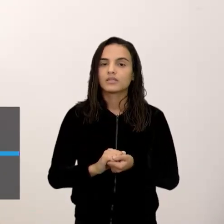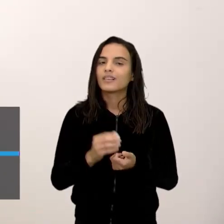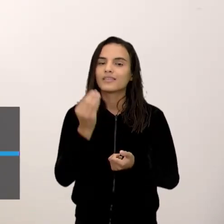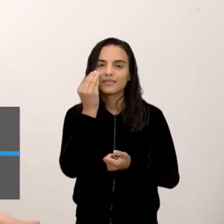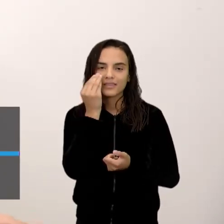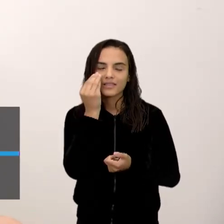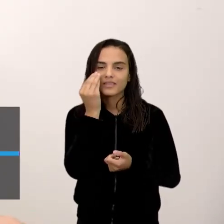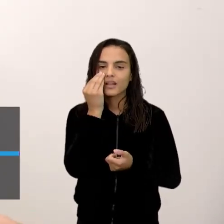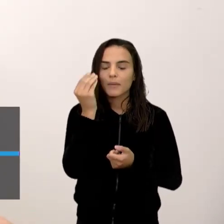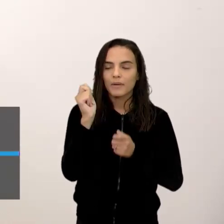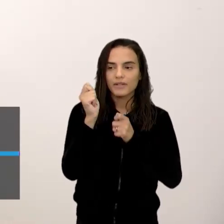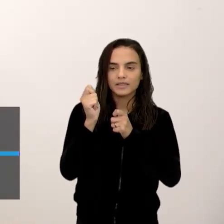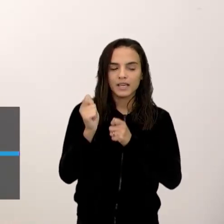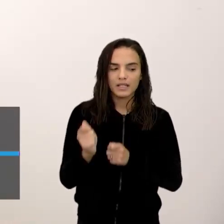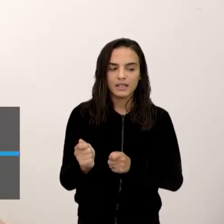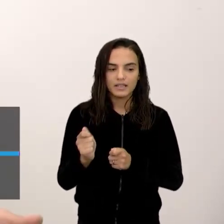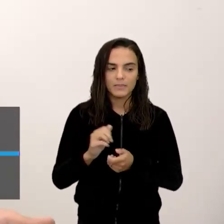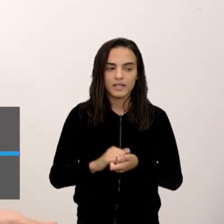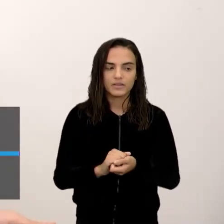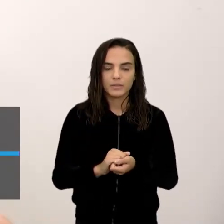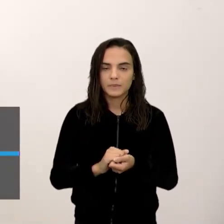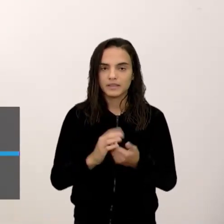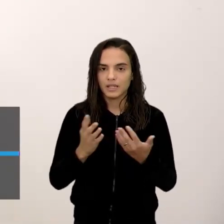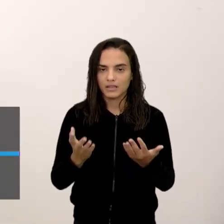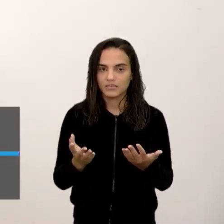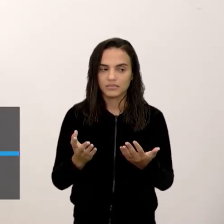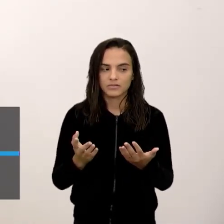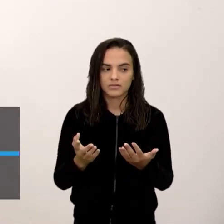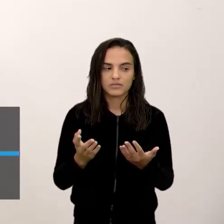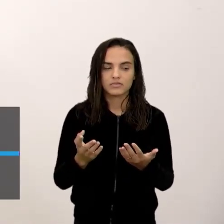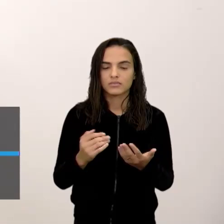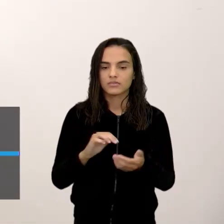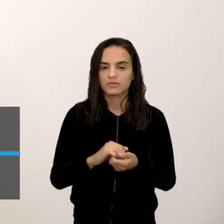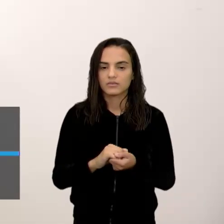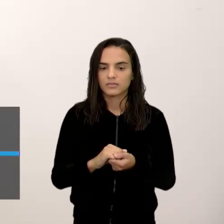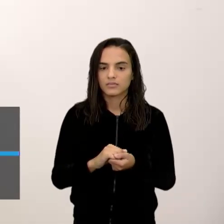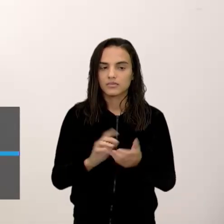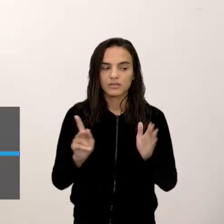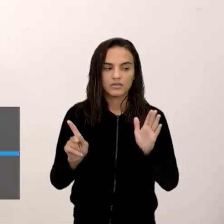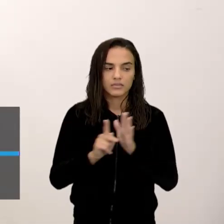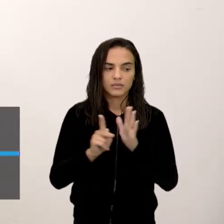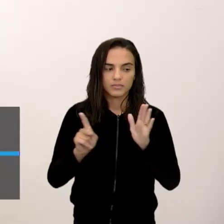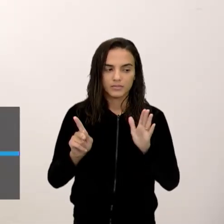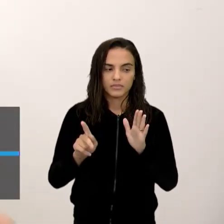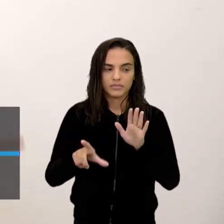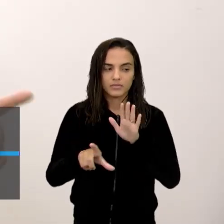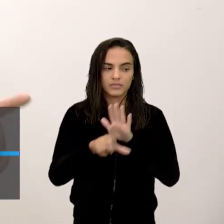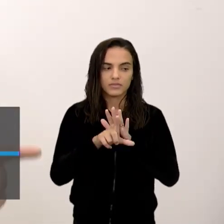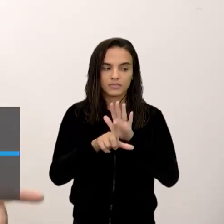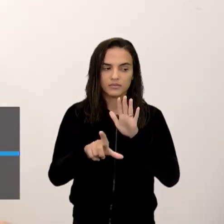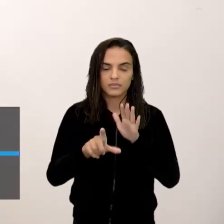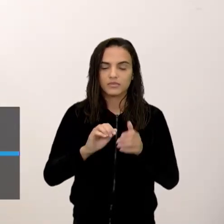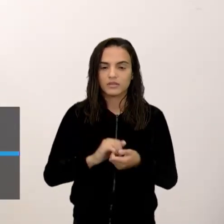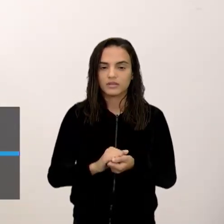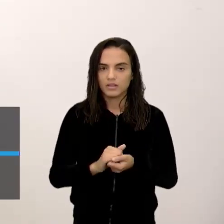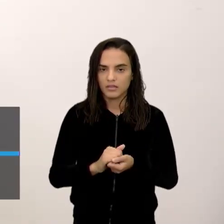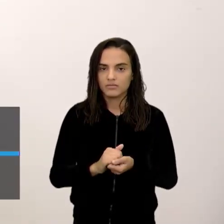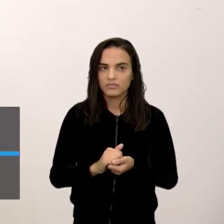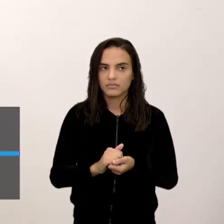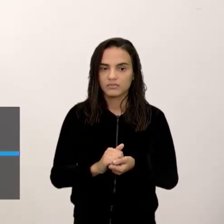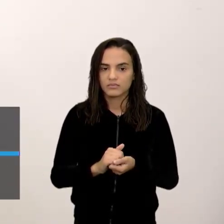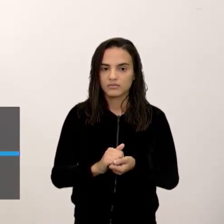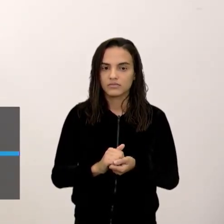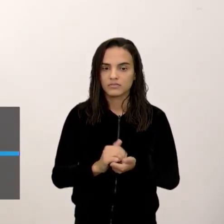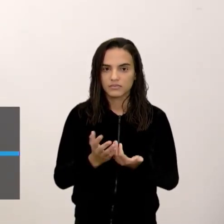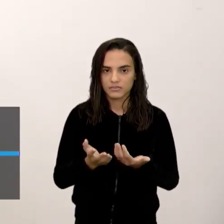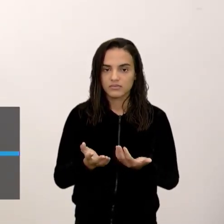tentando garantir um direito que é imposto pela própria legislação. Vivian?